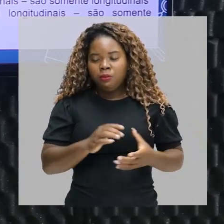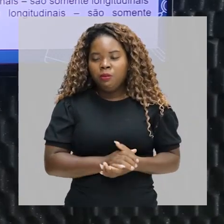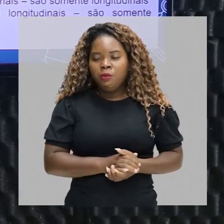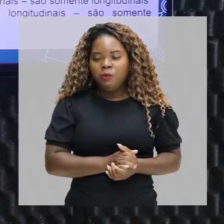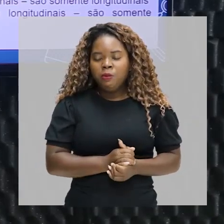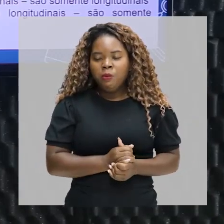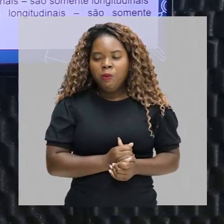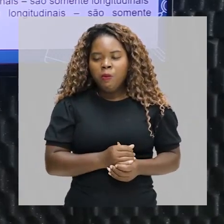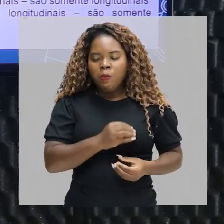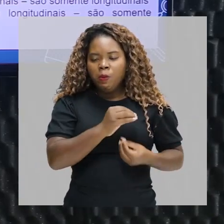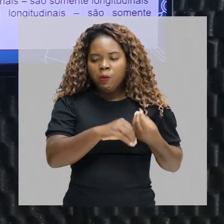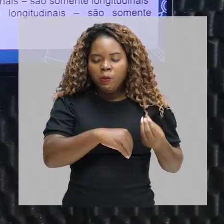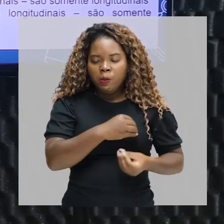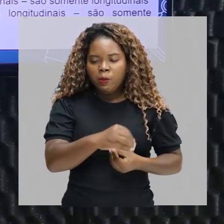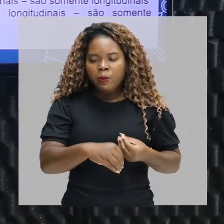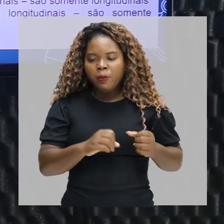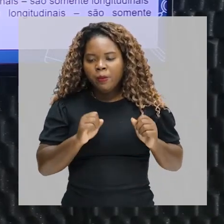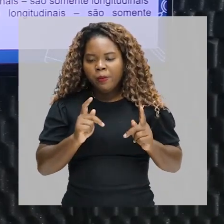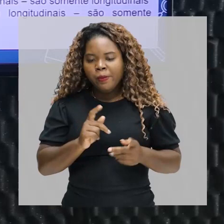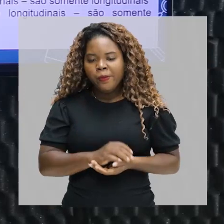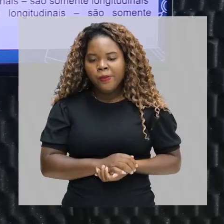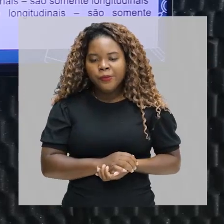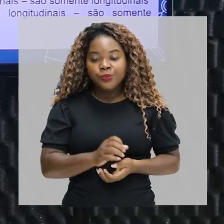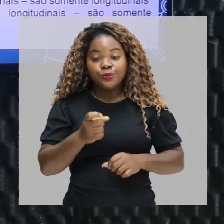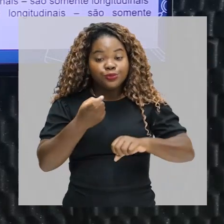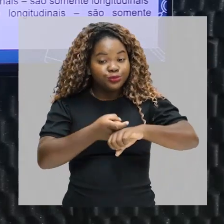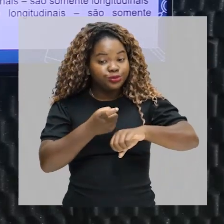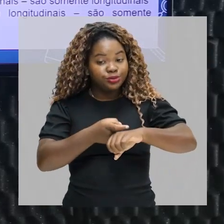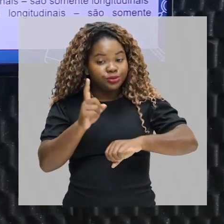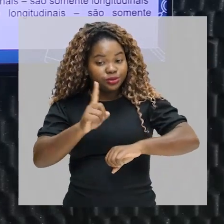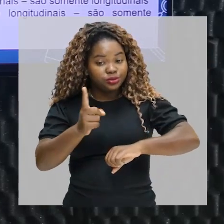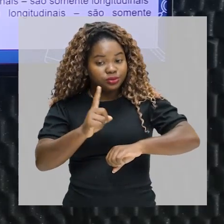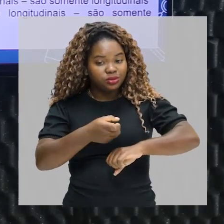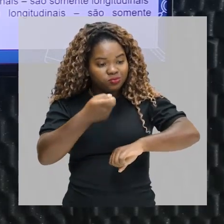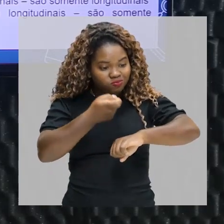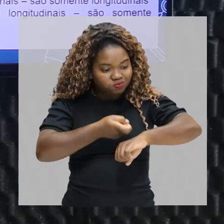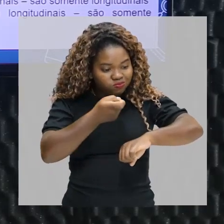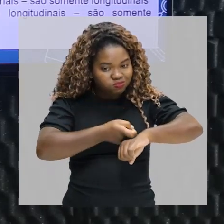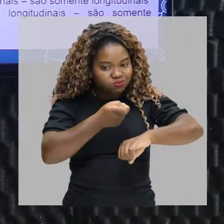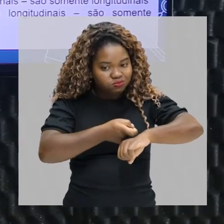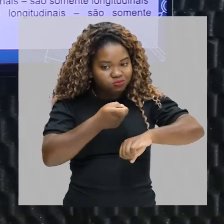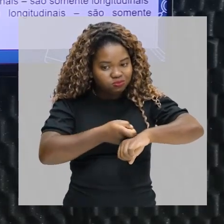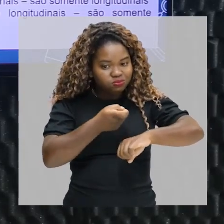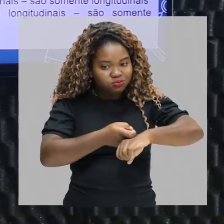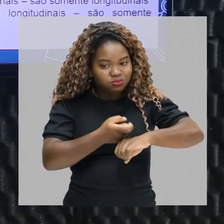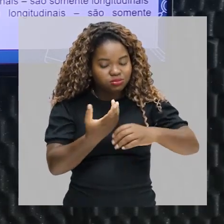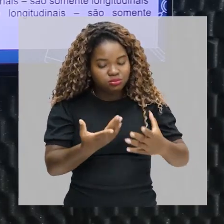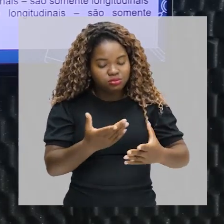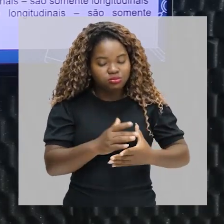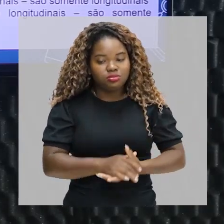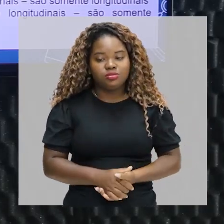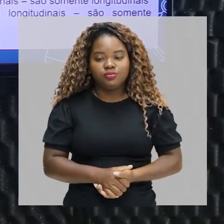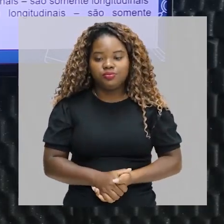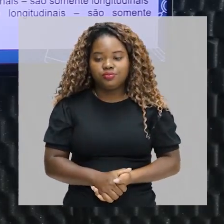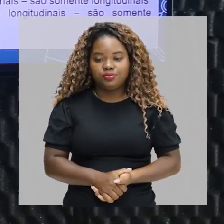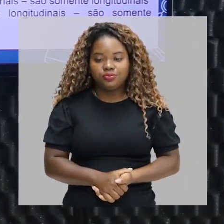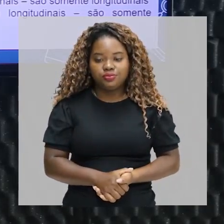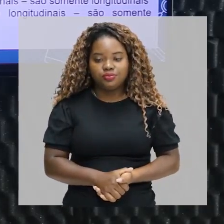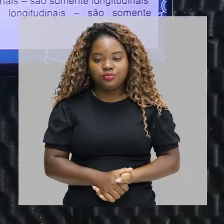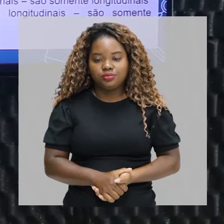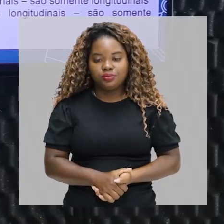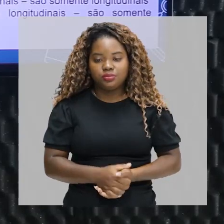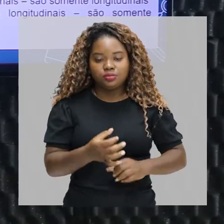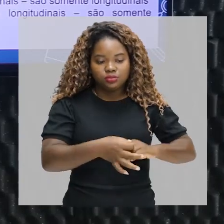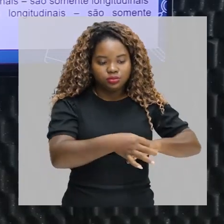compressão, de extensão e por aí vai. O sólido não, o sólido ele é rígido. Se eu mexo em uma partícula, eu mexo também em todas. Então, ela vai